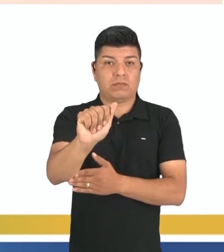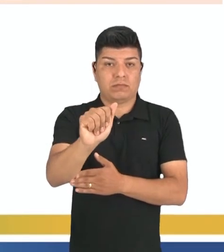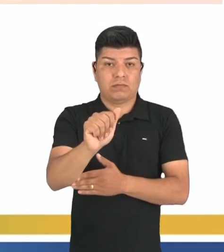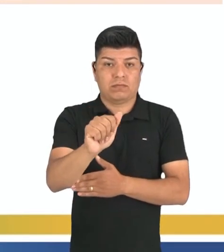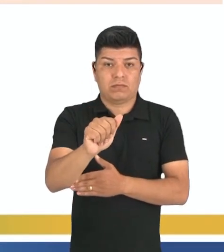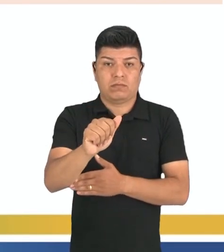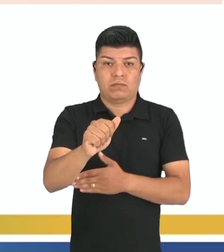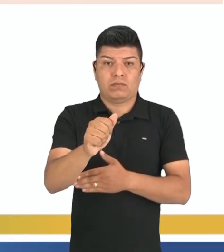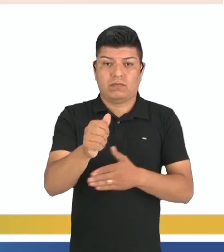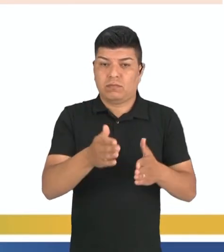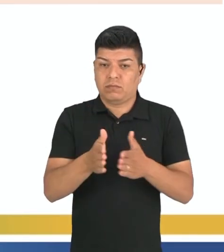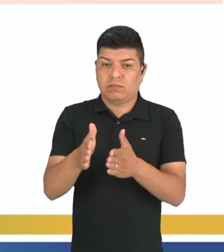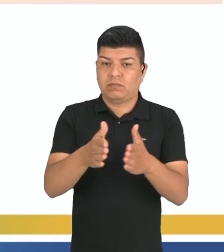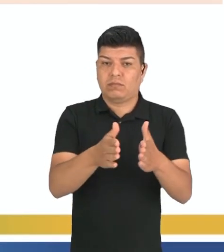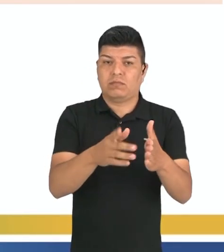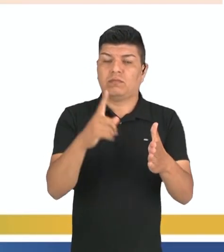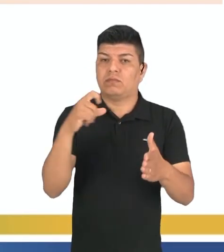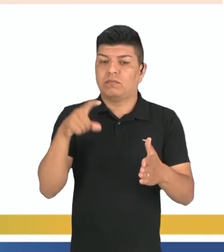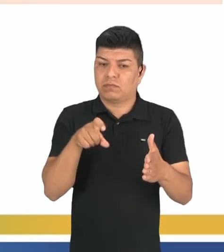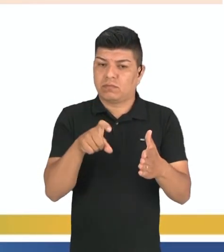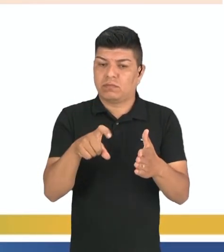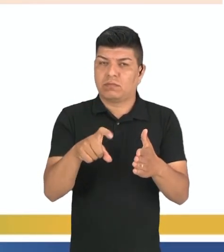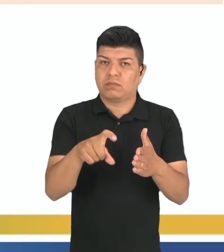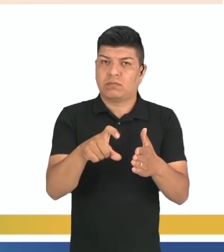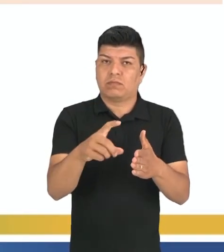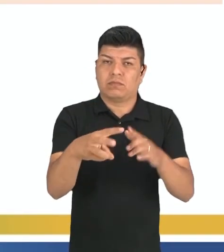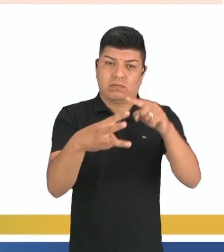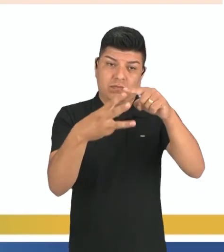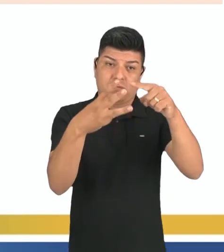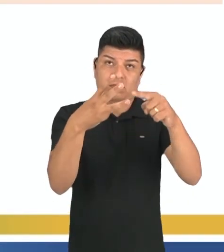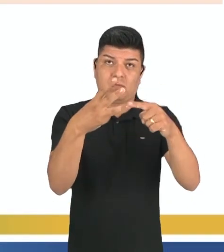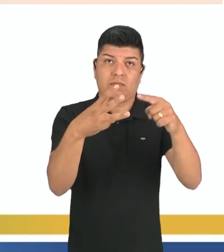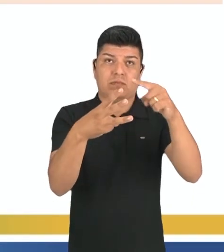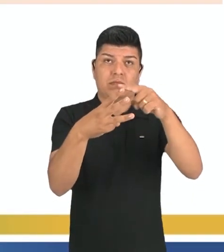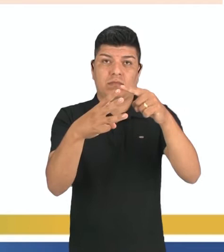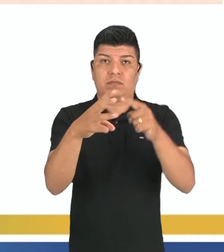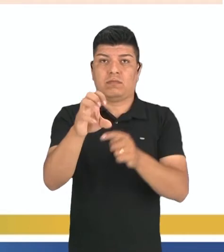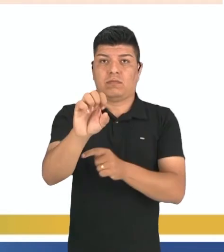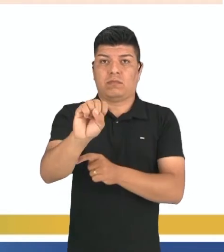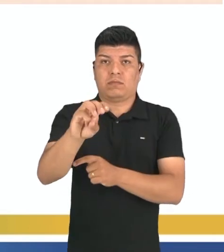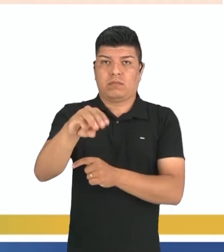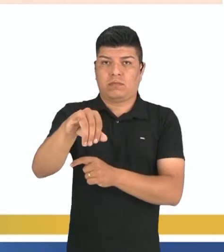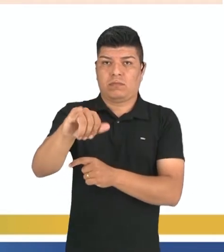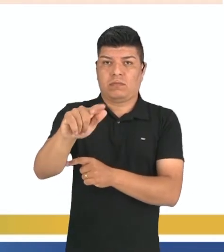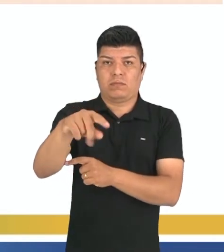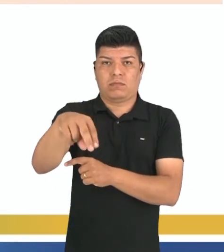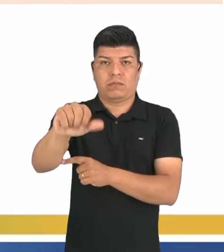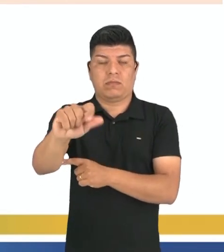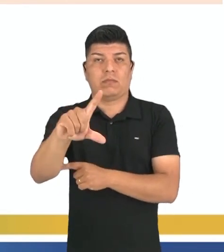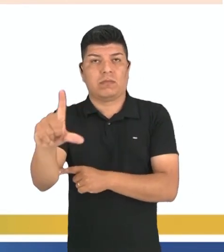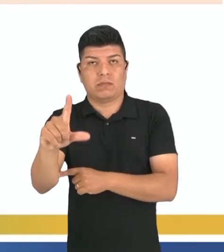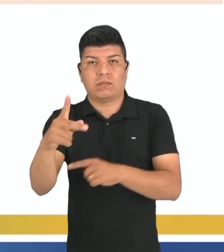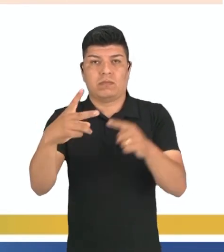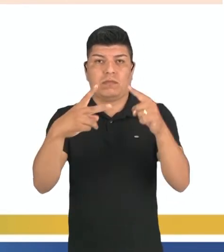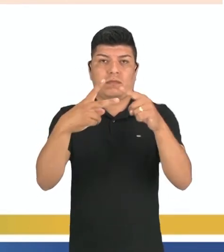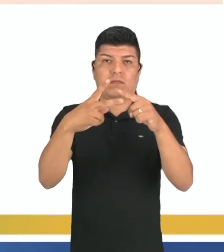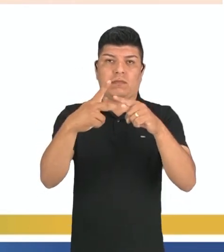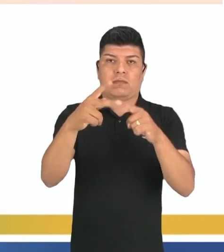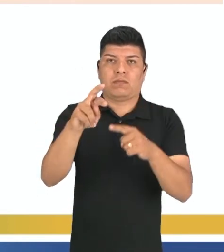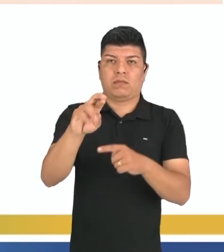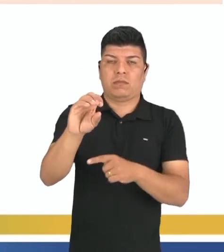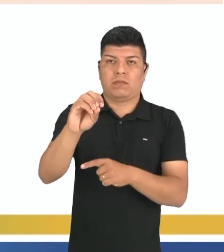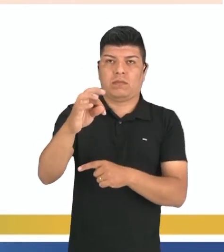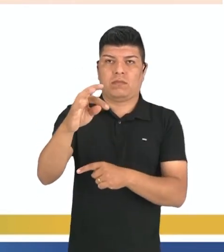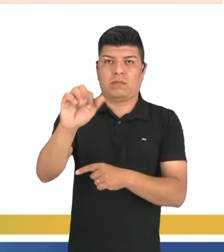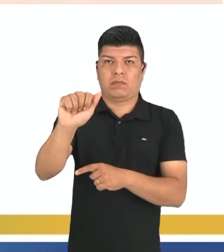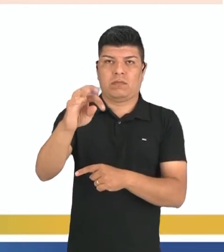ducto deferente, nós temos aquelas 3 glândulas, a glândula seminal, a próstata e a glândula bulburetral,